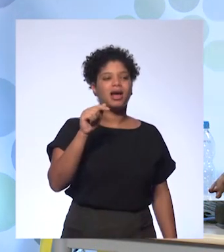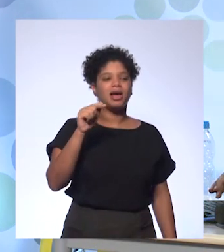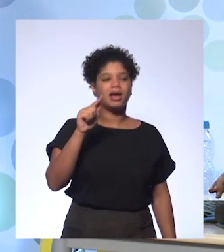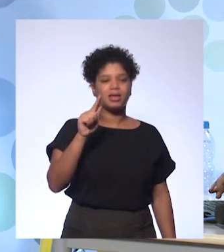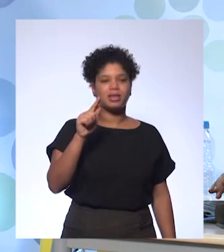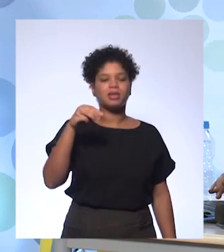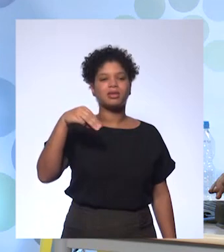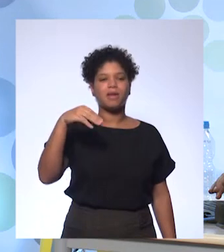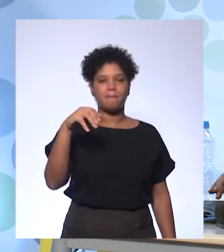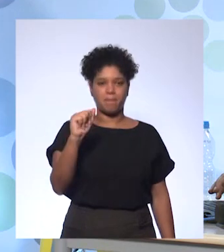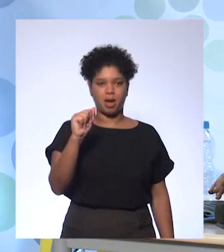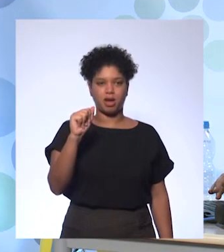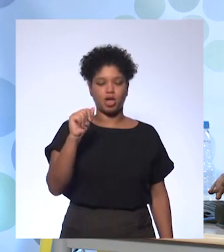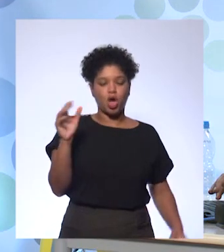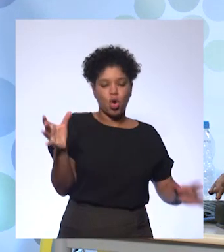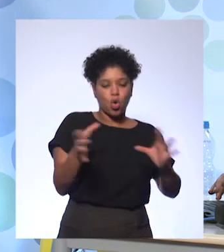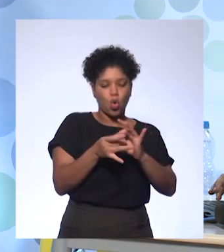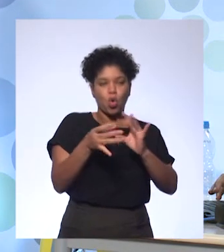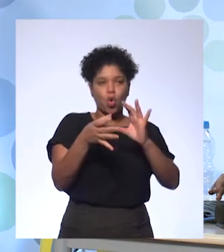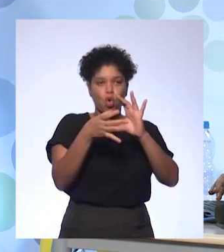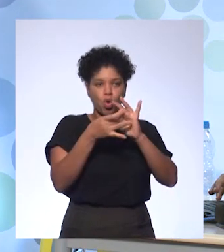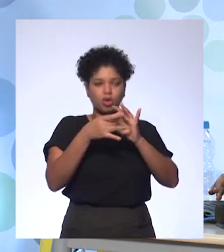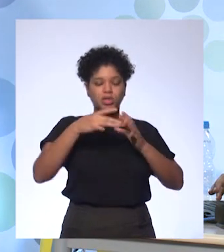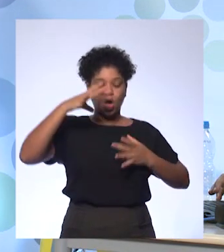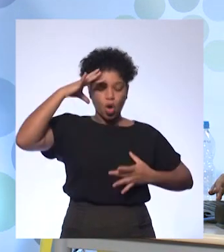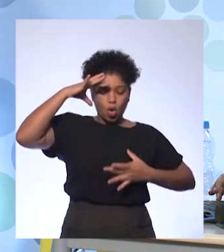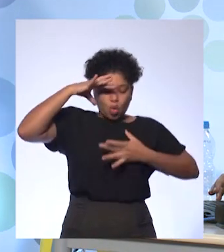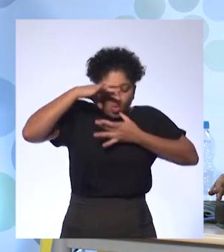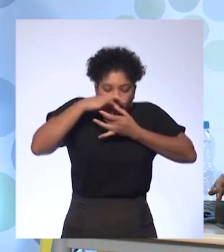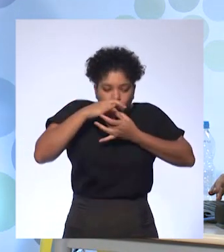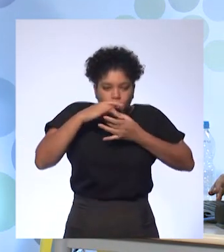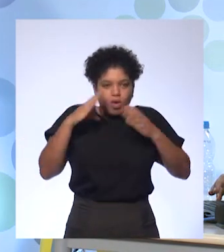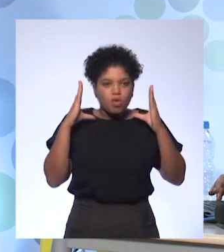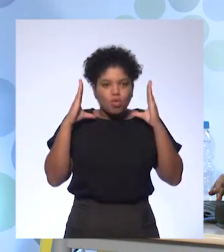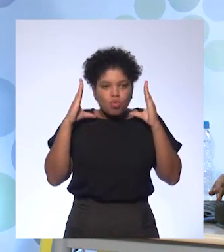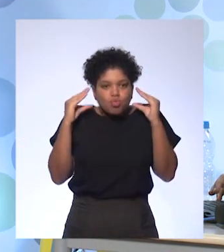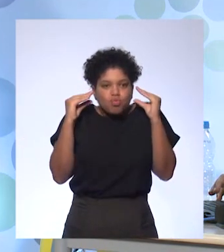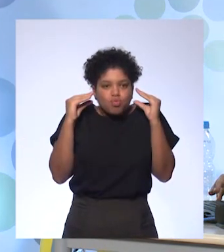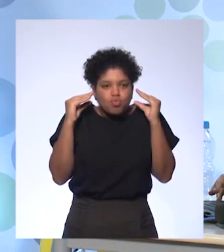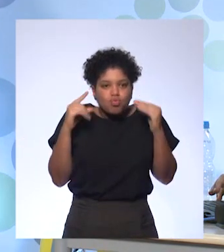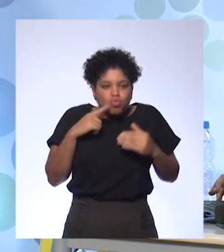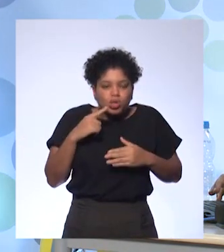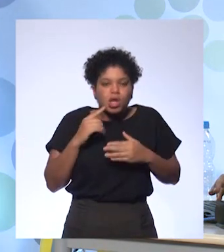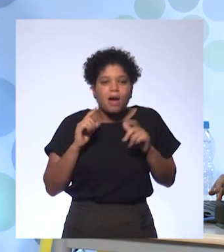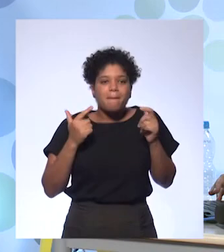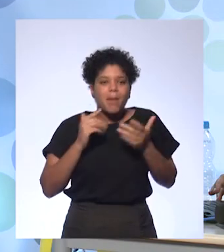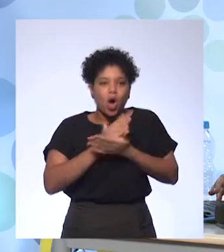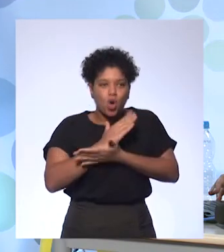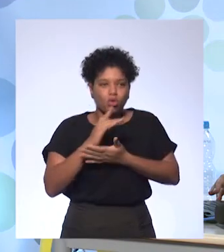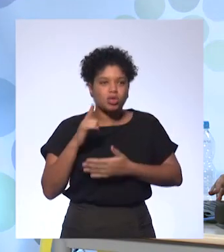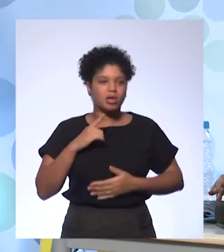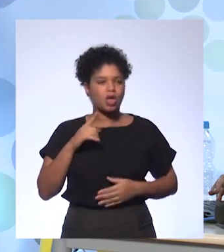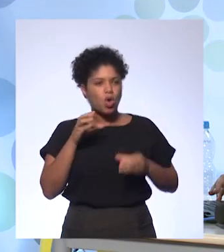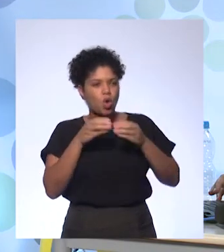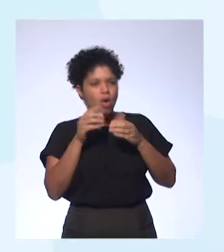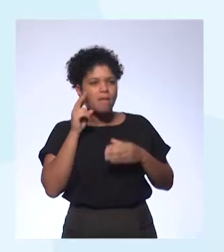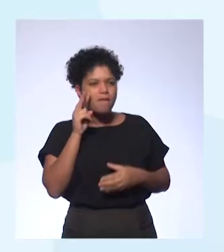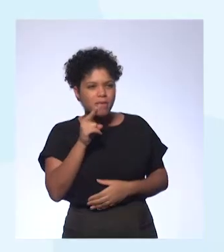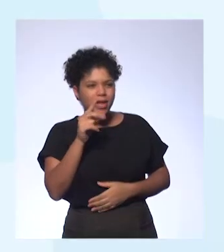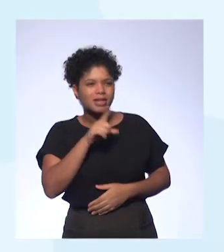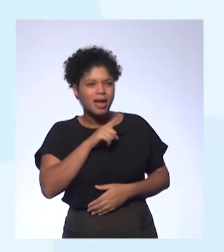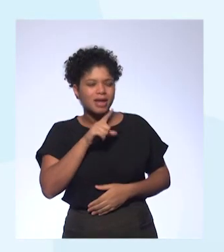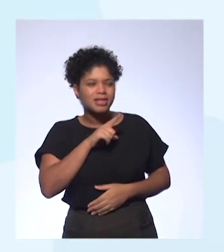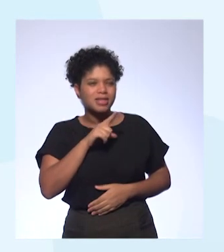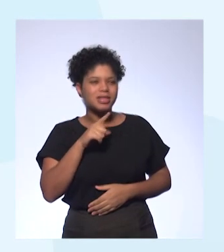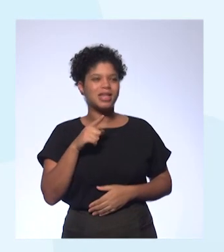fusão ali da cabeça, né, e do tórax. Então, em alguns grupos, como, por exemplo, a gente olha que existe